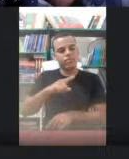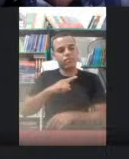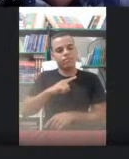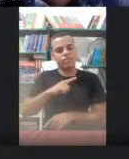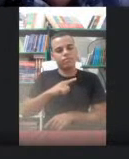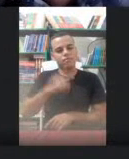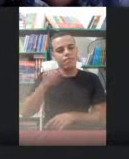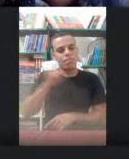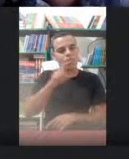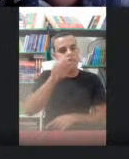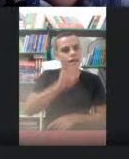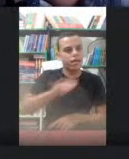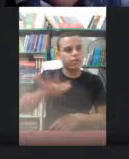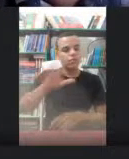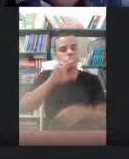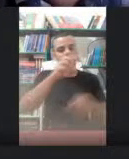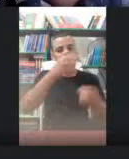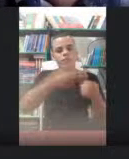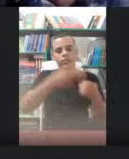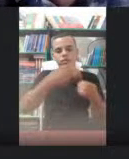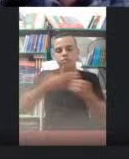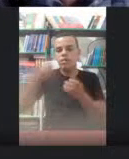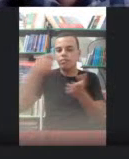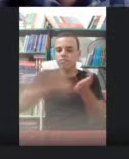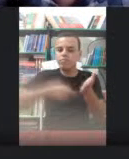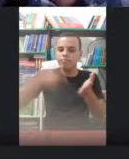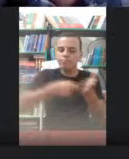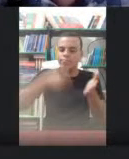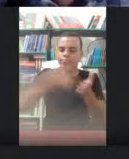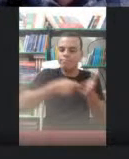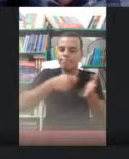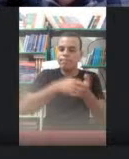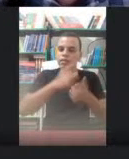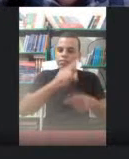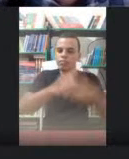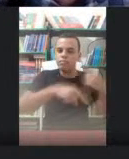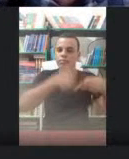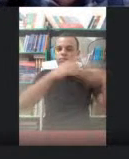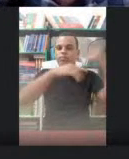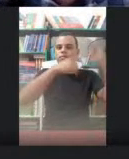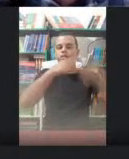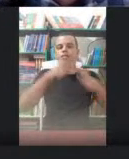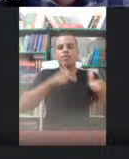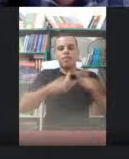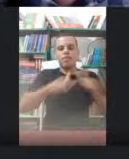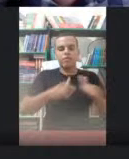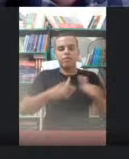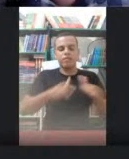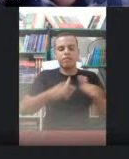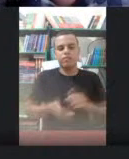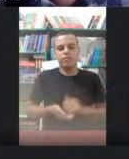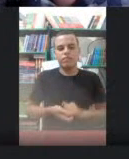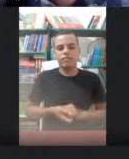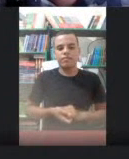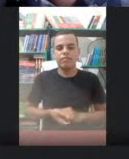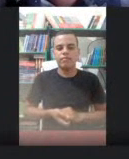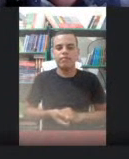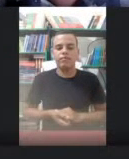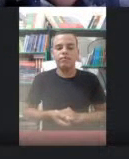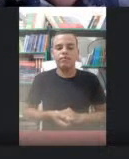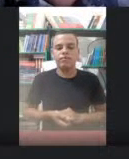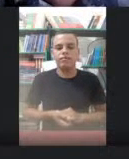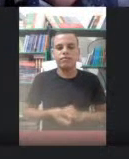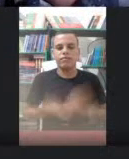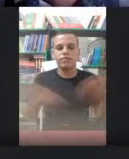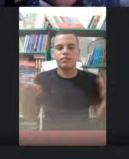municípios eles correm atrás mesmo para tentar desenvolver o trabalho local, né? E aí, só para entender um pouquinho esse